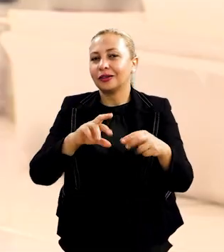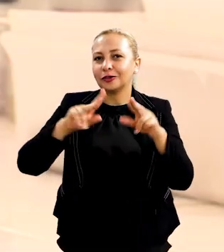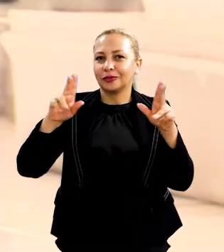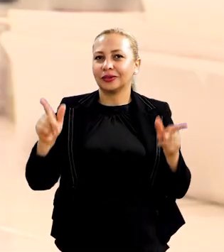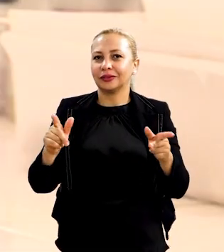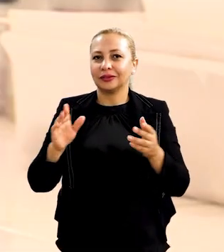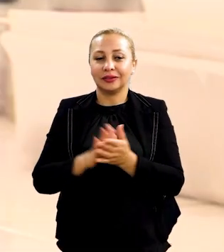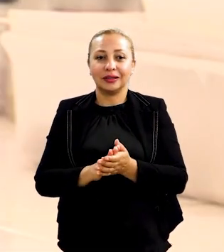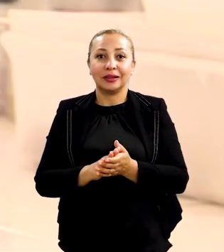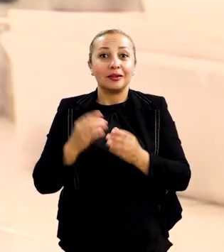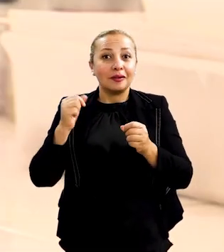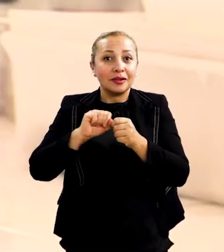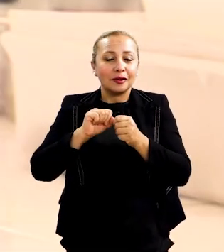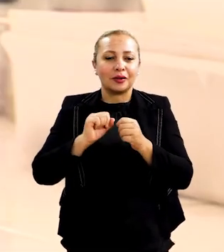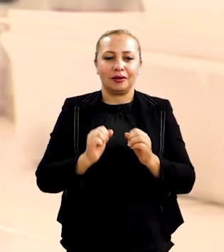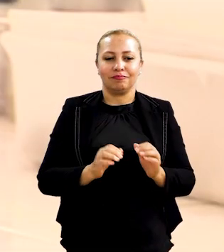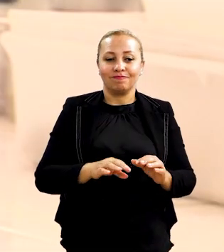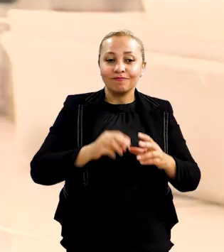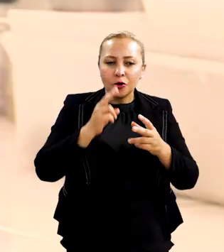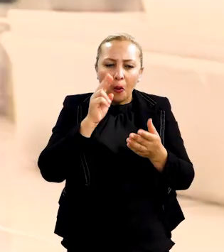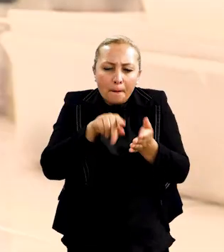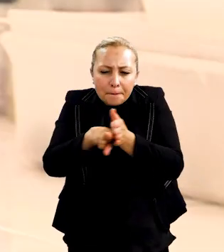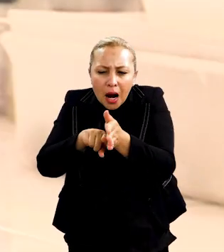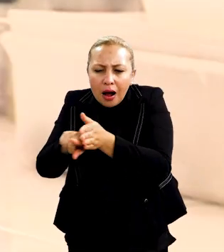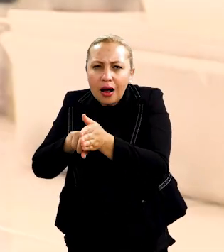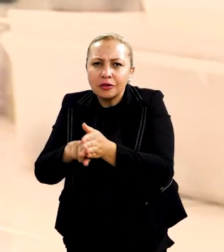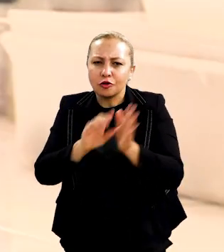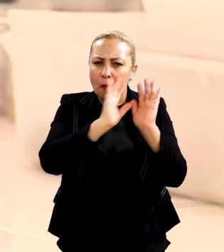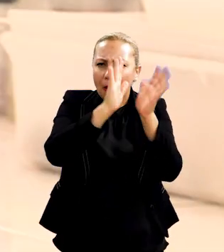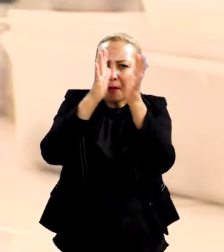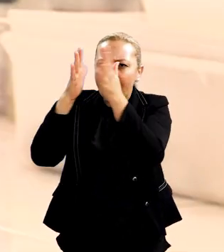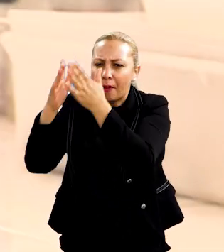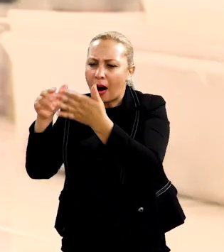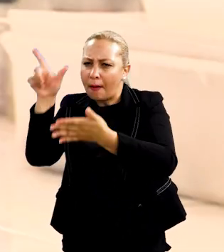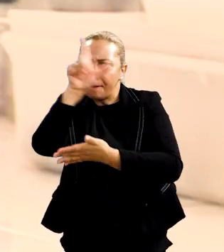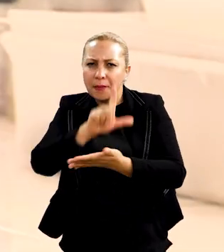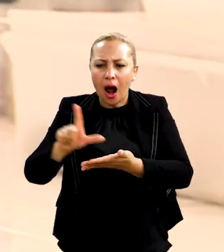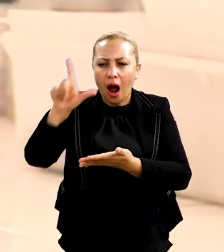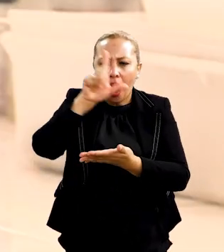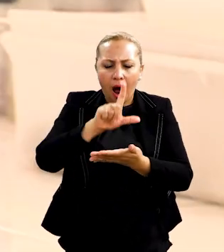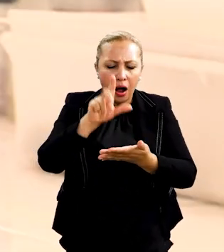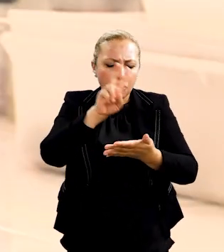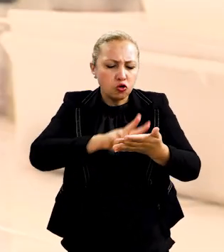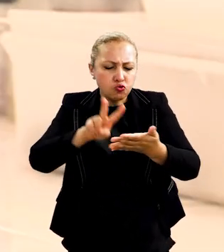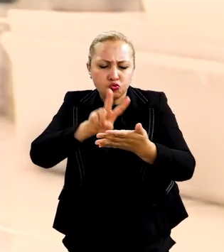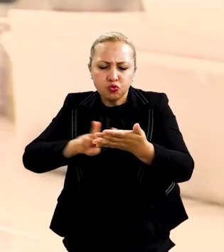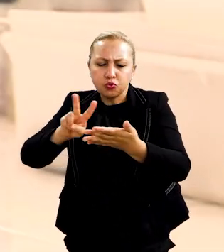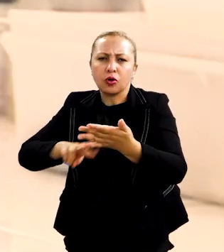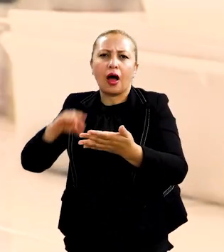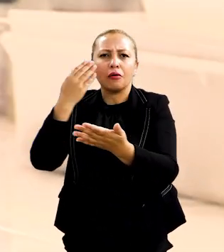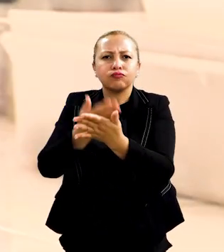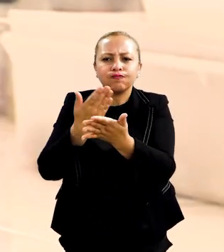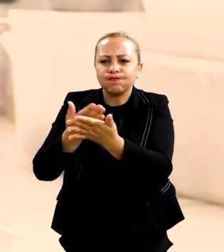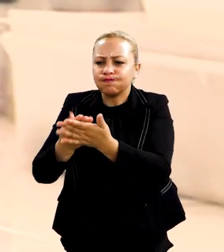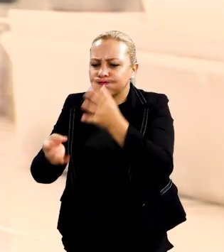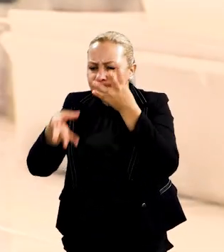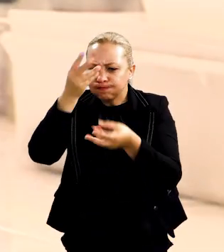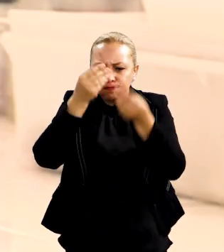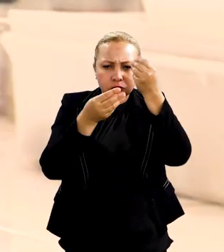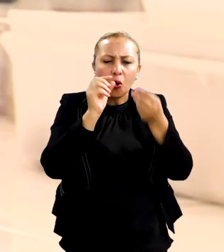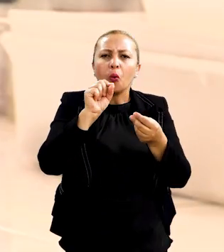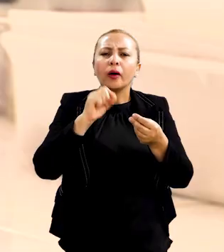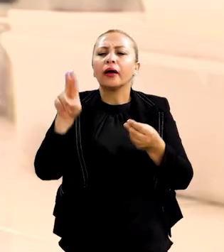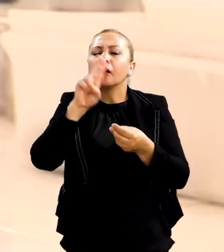está fazendo um levantamento bibliográfico, então a gente faz uma busca bem intensiva de literatura, ver o que a literatura usa